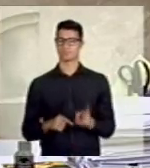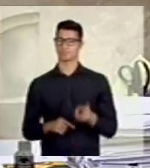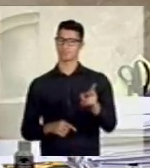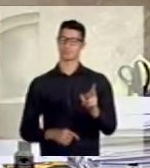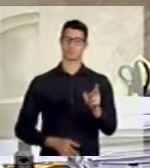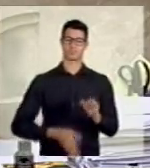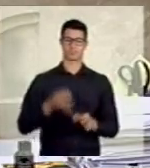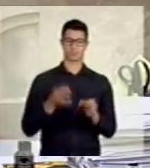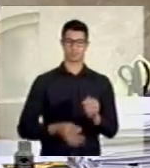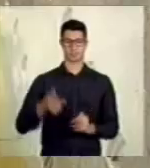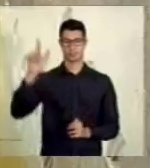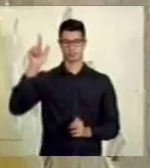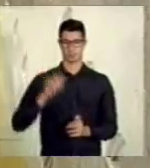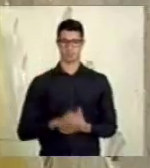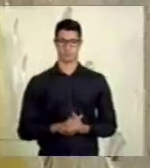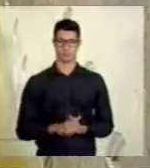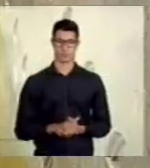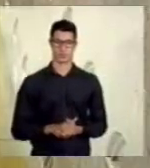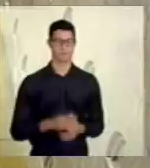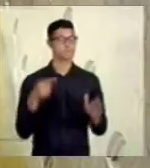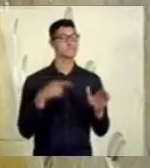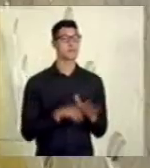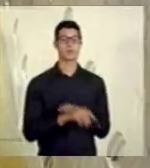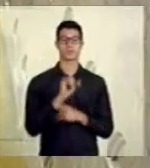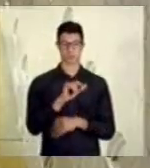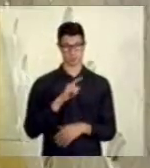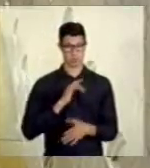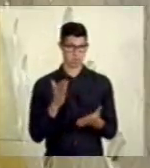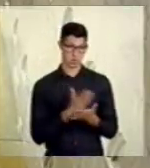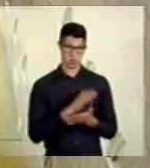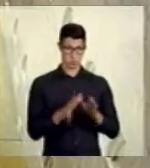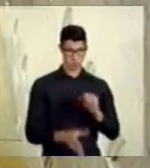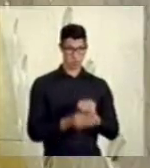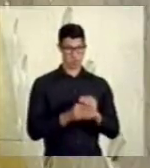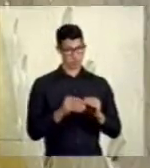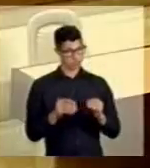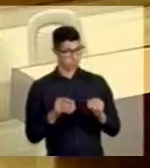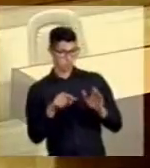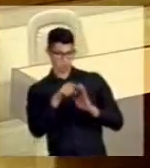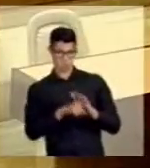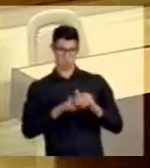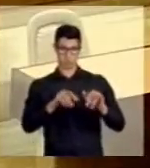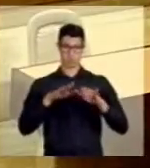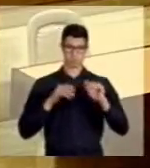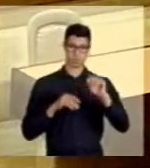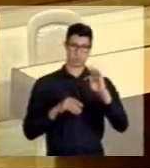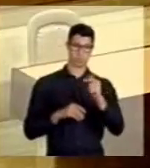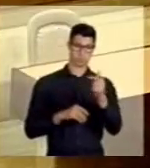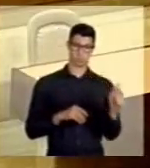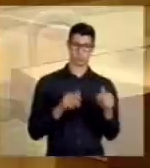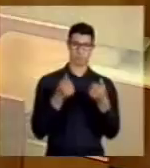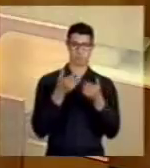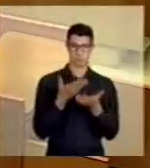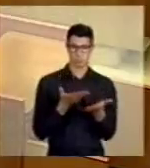ao julgamento de uma outra. Indago dos senhores ministros, se há alguma anotação, retificação ou verificação a fazer na ata, não havendo,